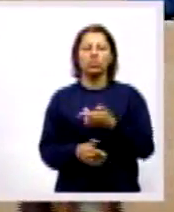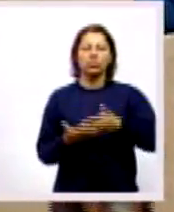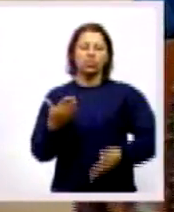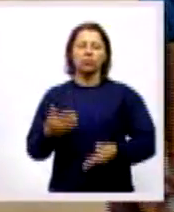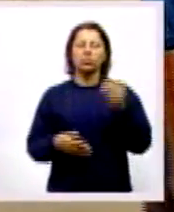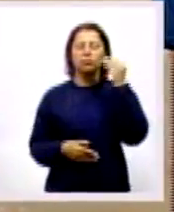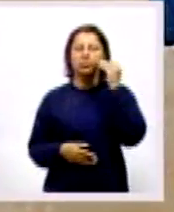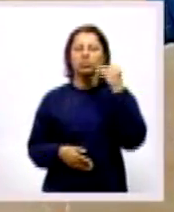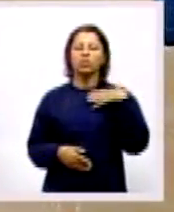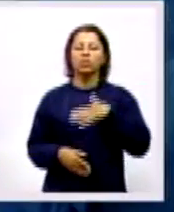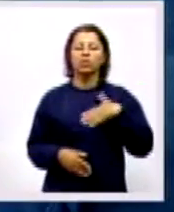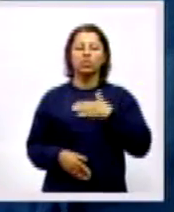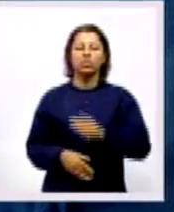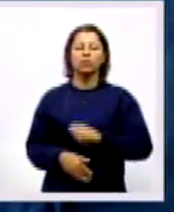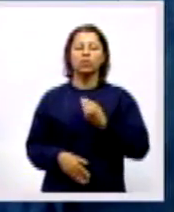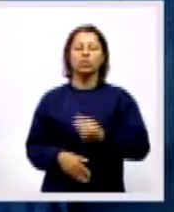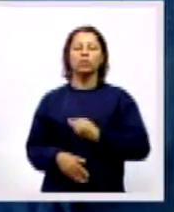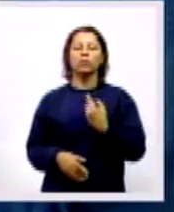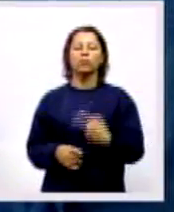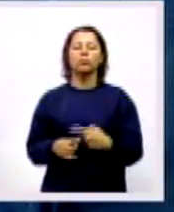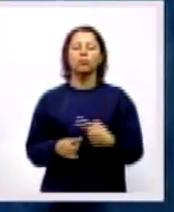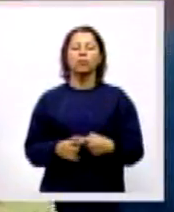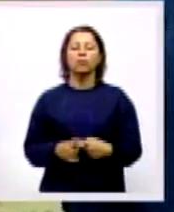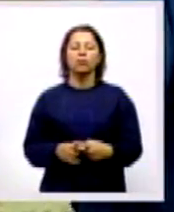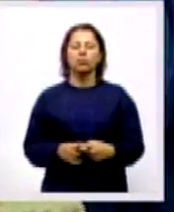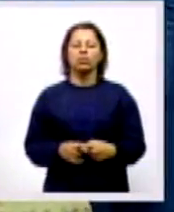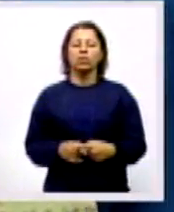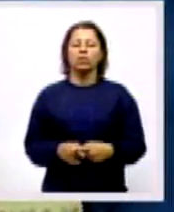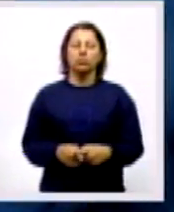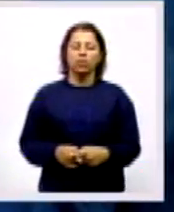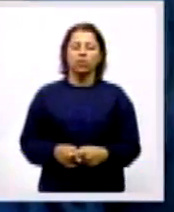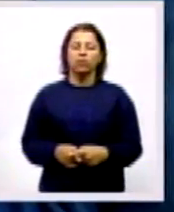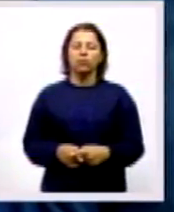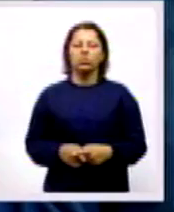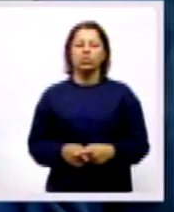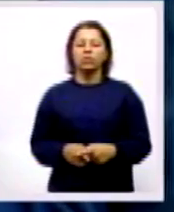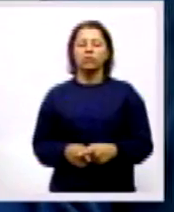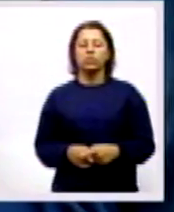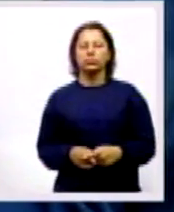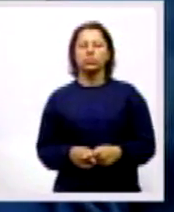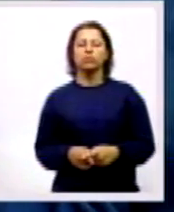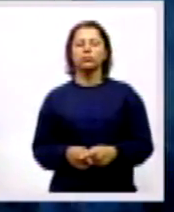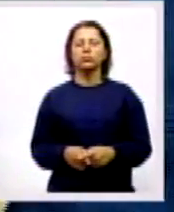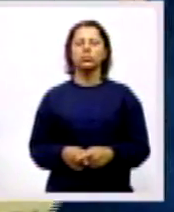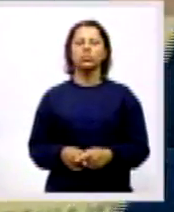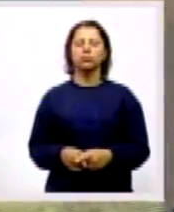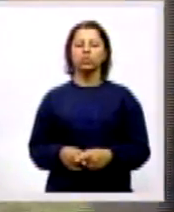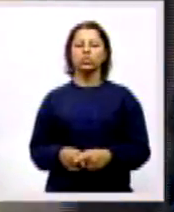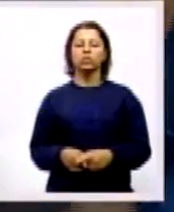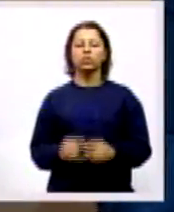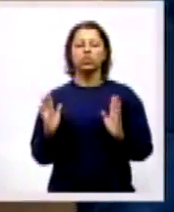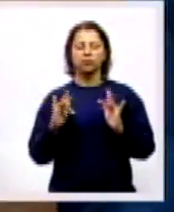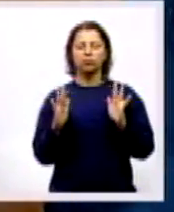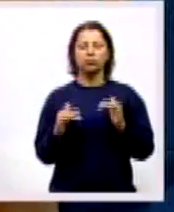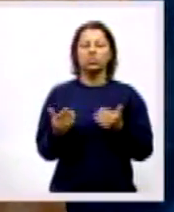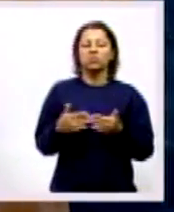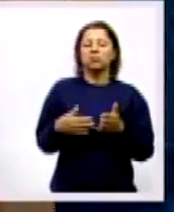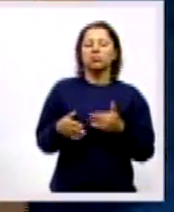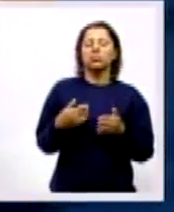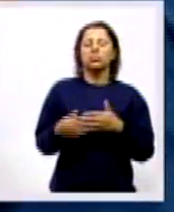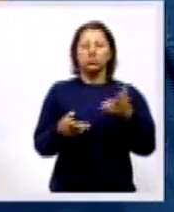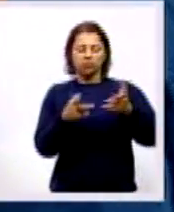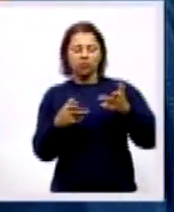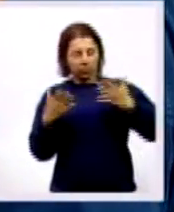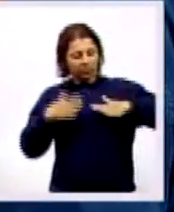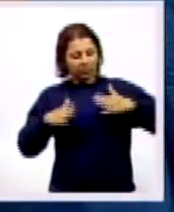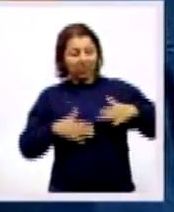sabor. A vida de Deus, a vida no Espírito, mantém até essa disposição. O casalzinho mais ou menos, alguém vem convidar para